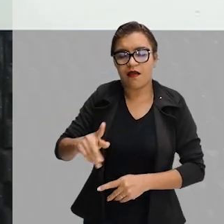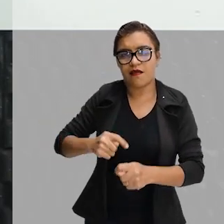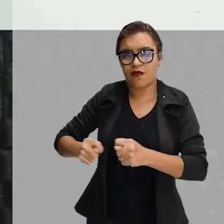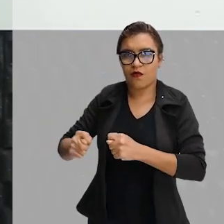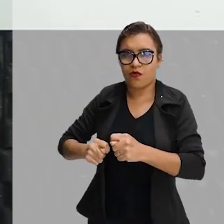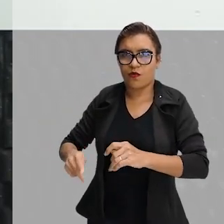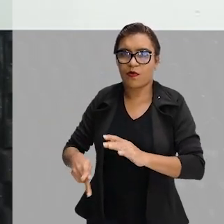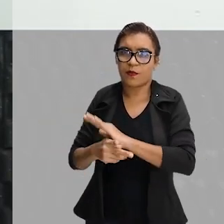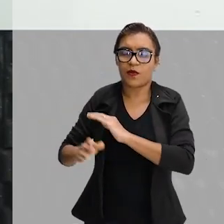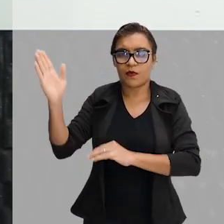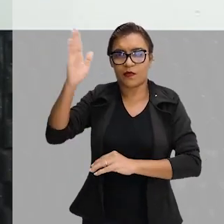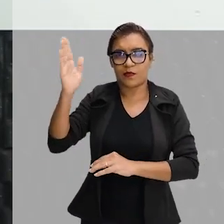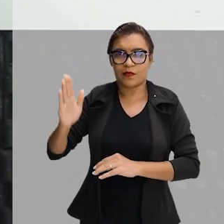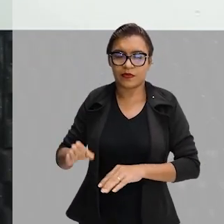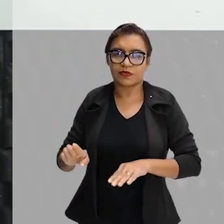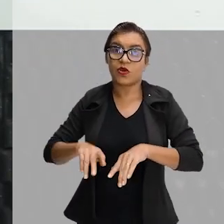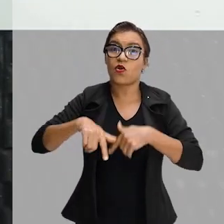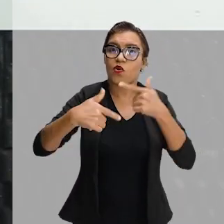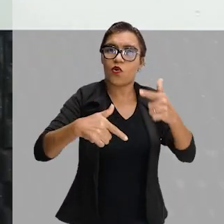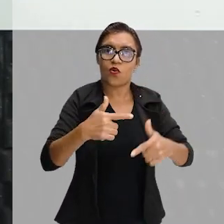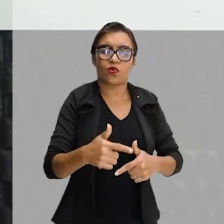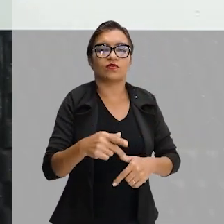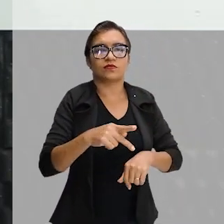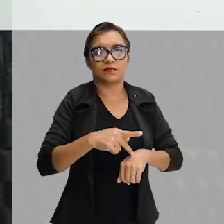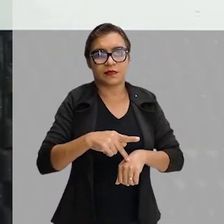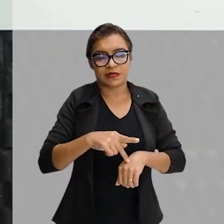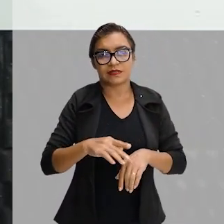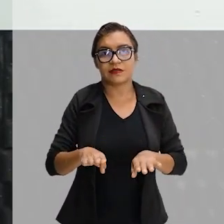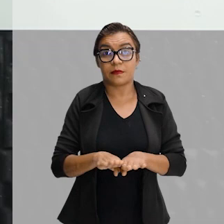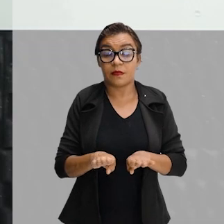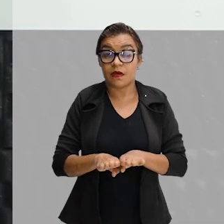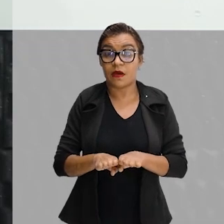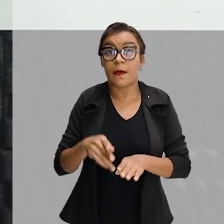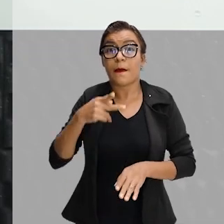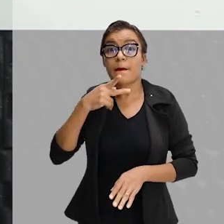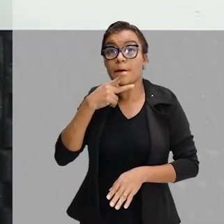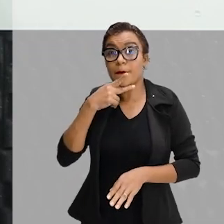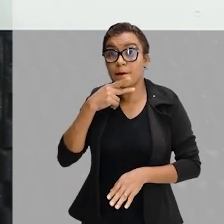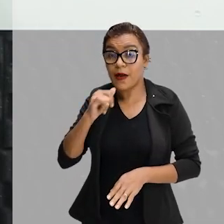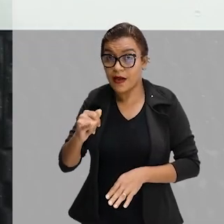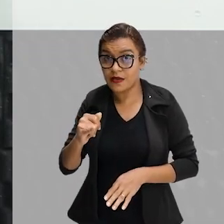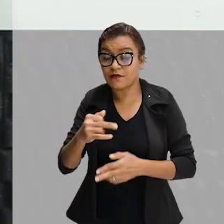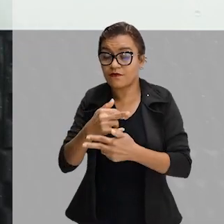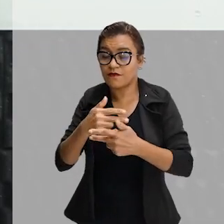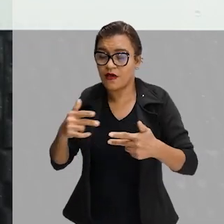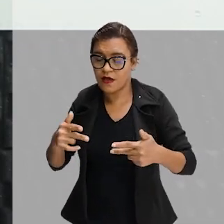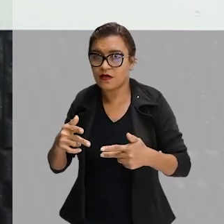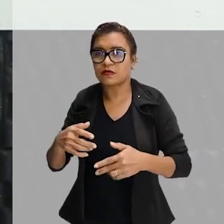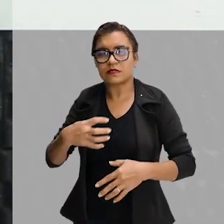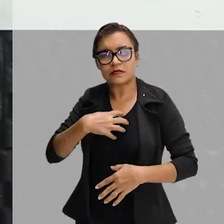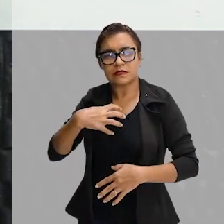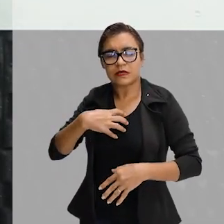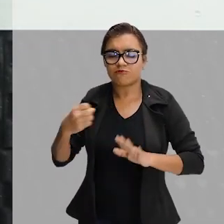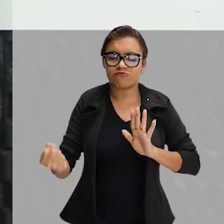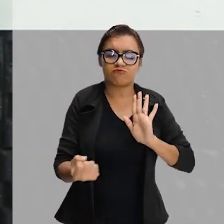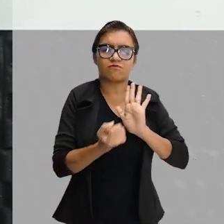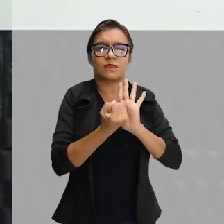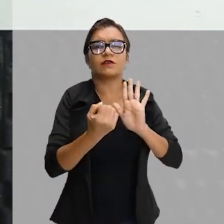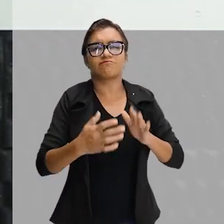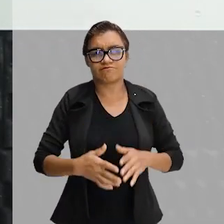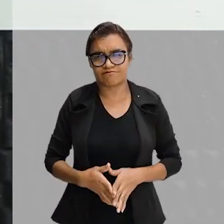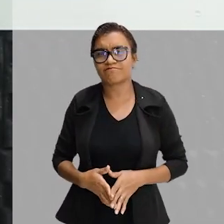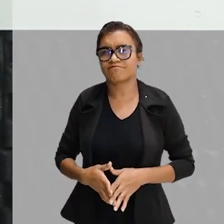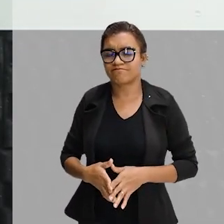e de muitos pais. Inclusive, alguns de vocês estão aqui nos assistindo sabendo que esse impacto vem muito forte do ano